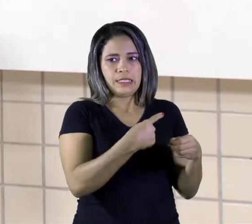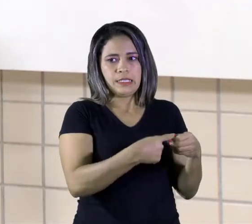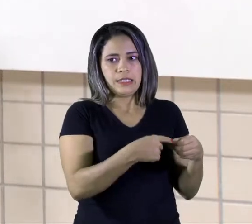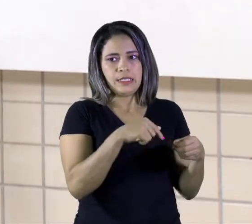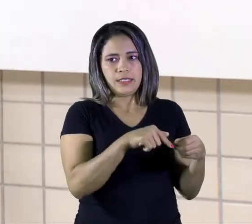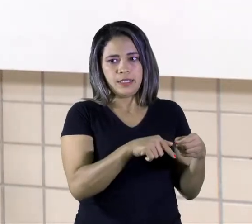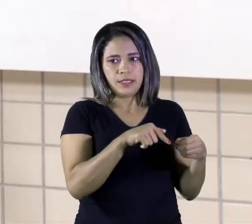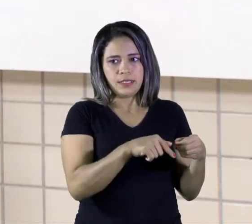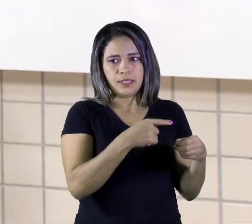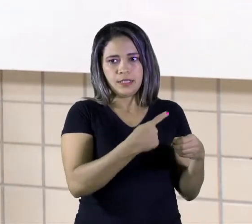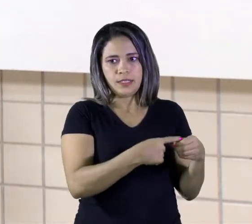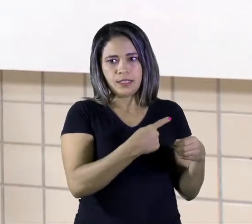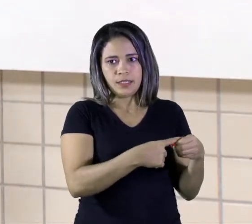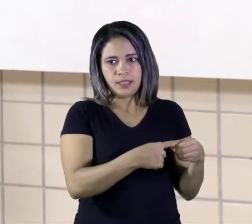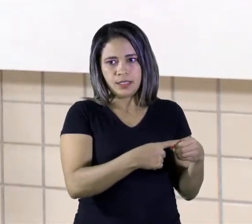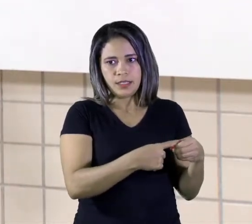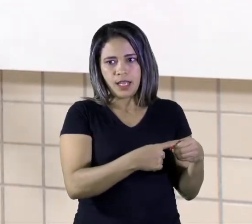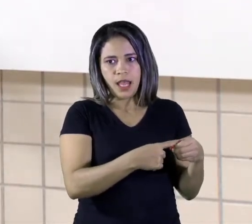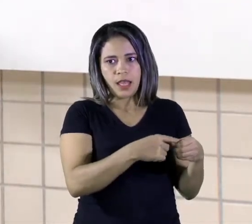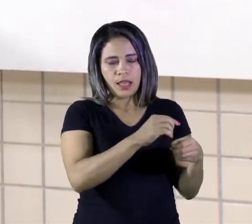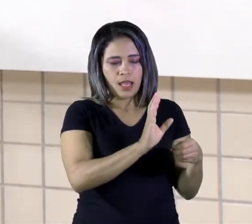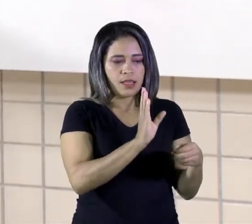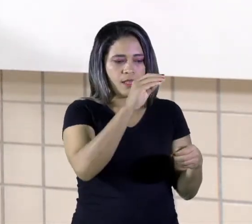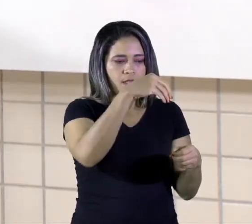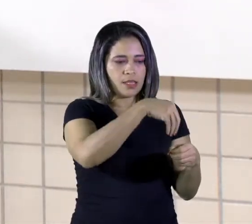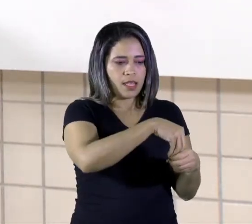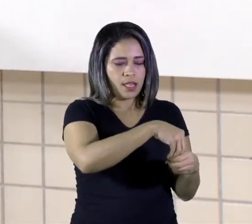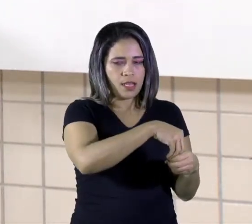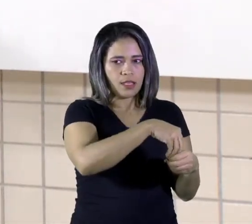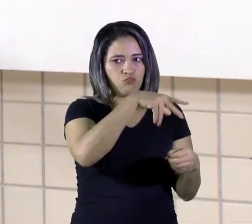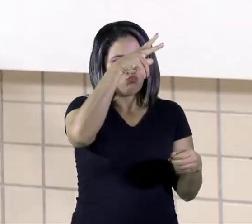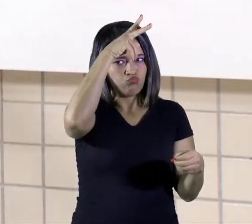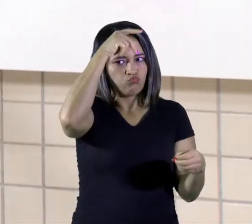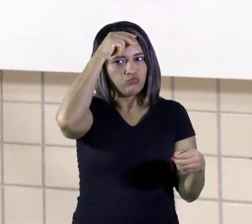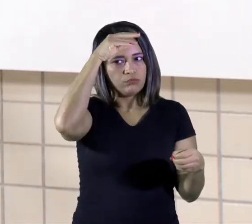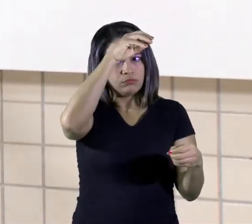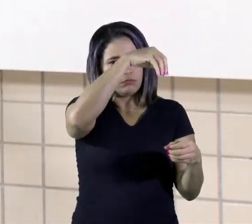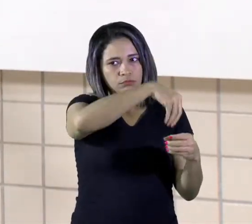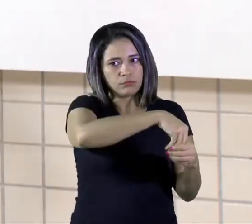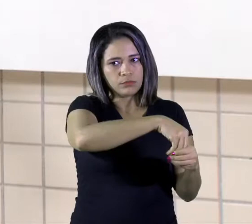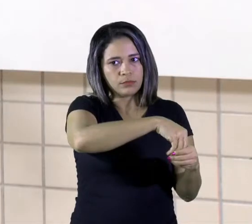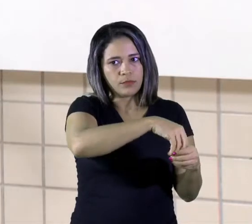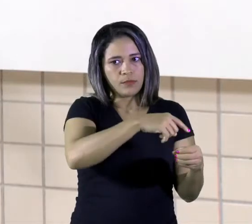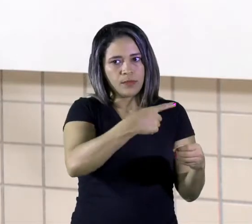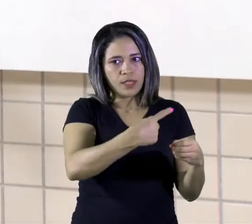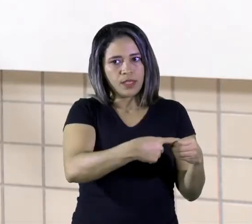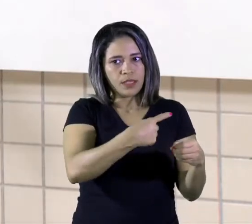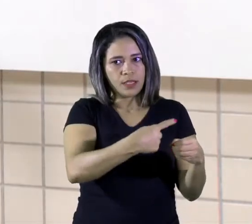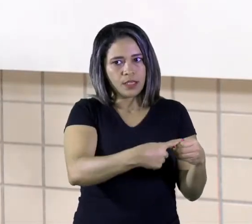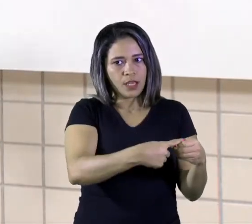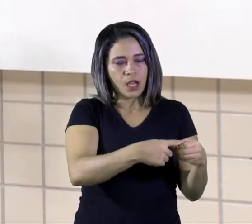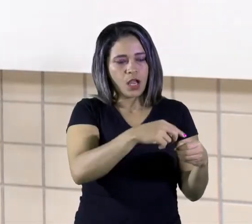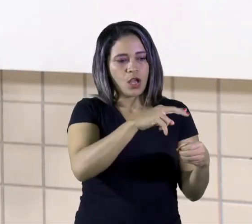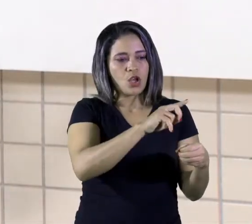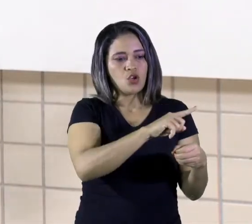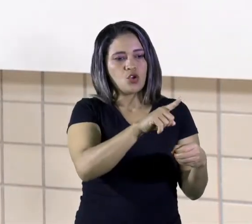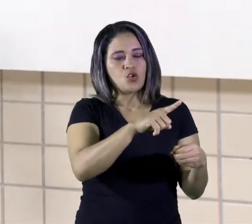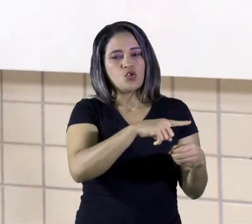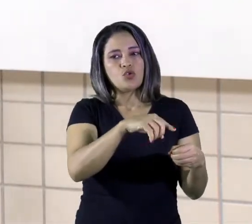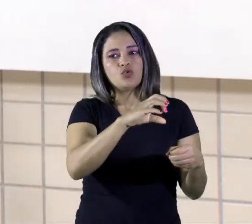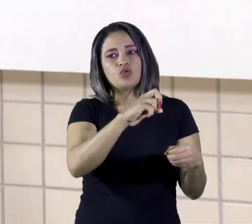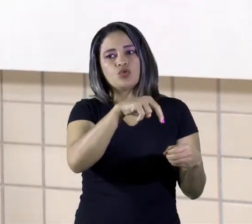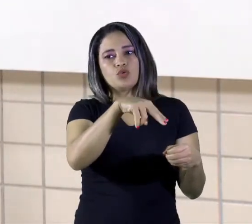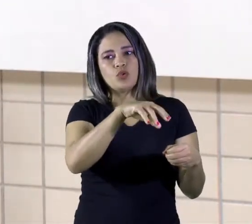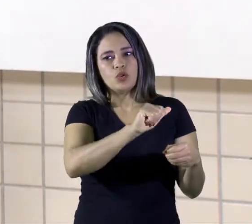campo faz parte do município. A gente tem a cidade, que é a zona urbana, não esqueça disso. A cidade é a